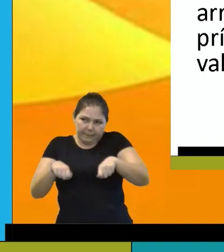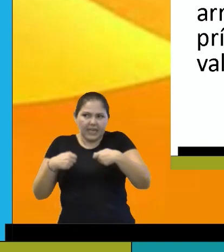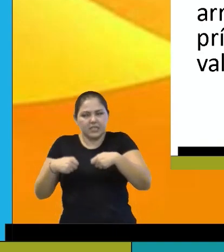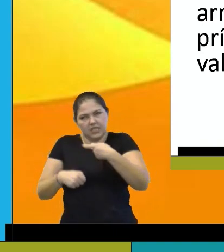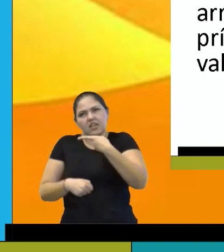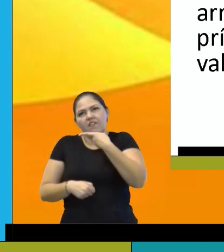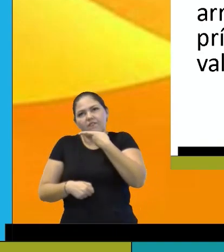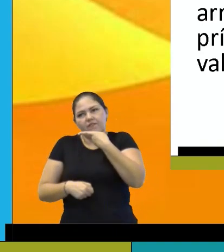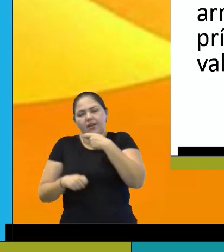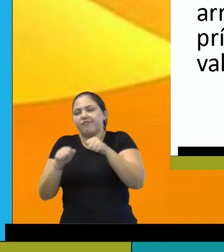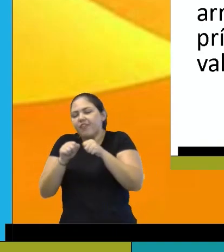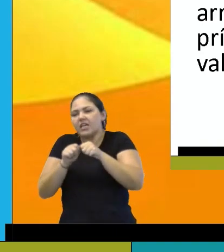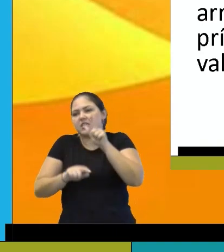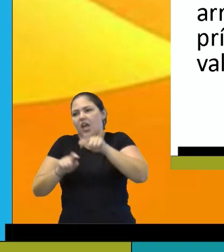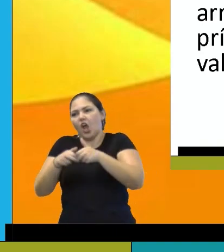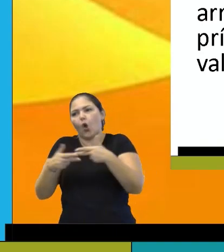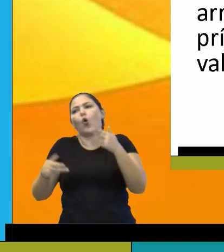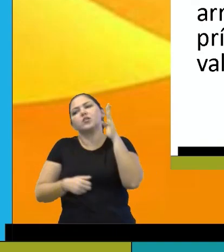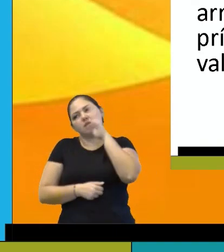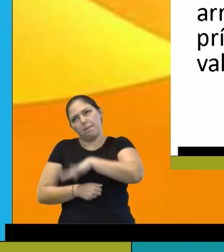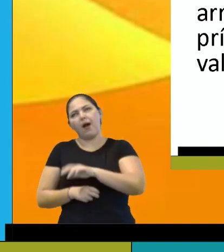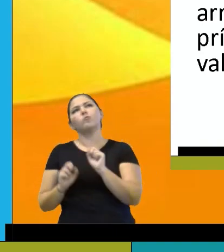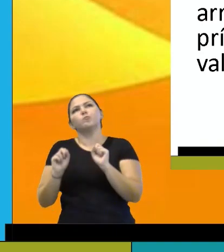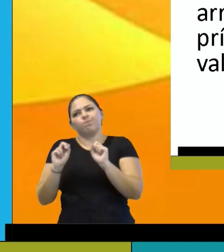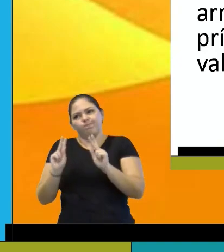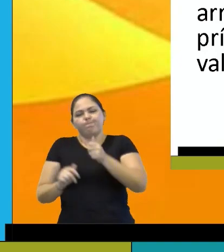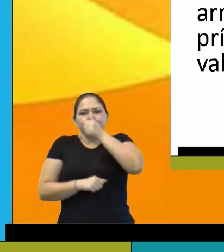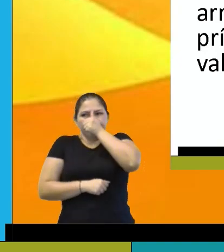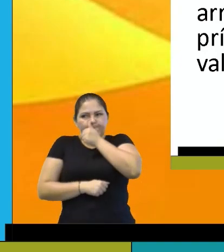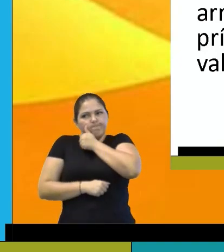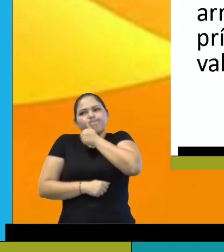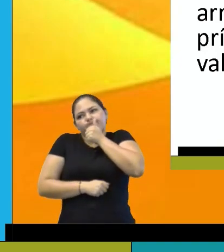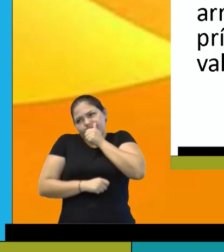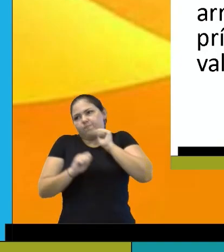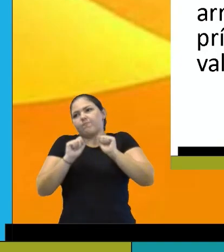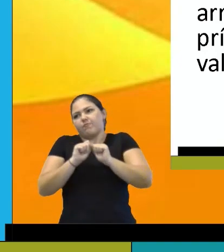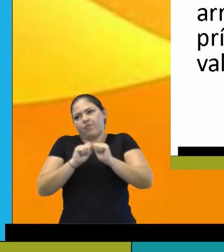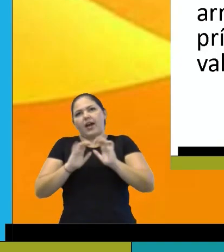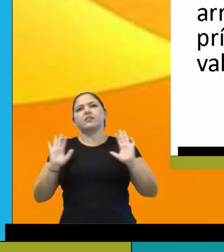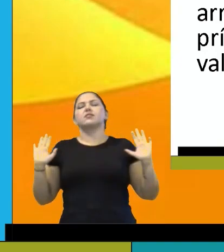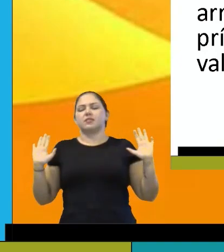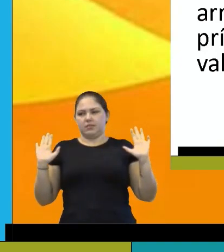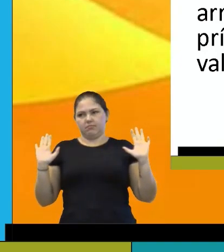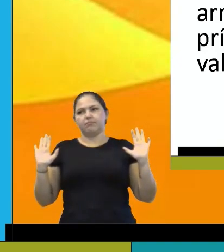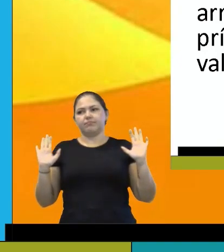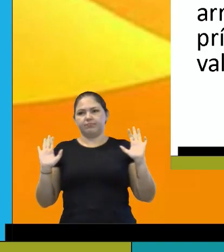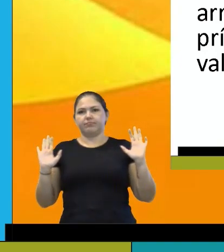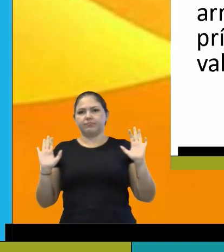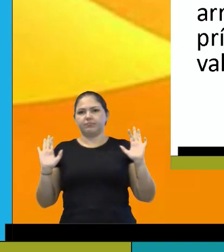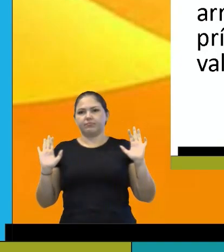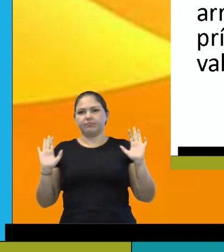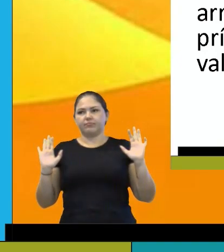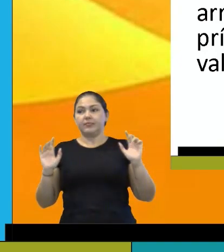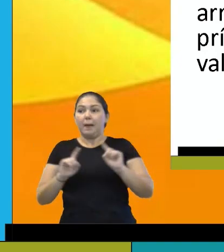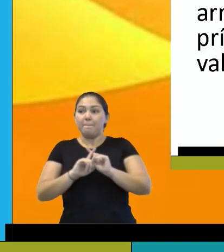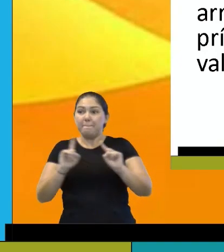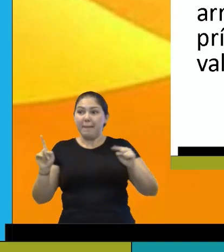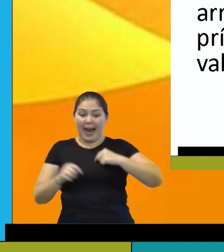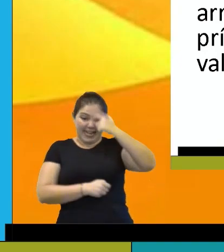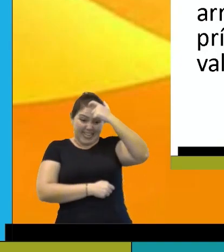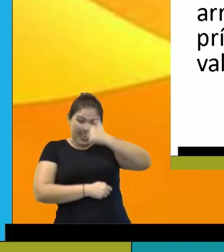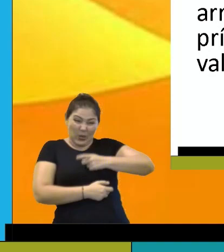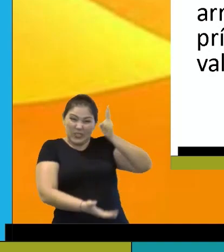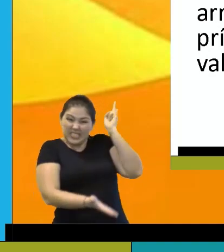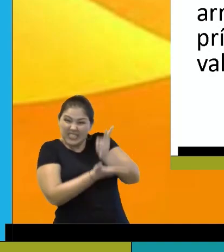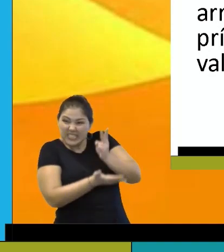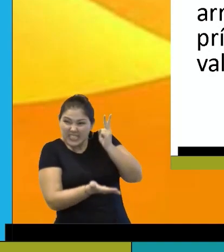que se valha ou deixe de valer-se disso. Se valha é fazer uso. Que ele aprenda a ser mau